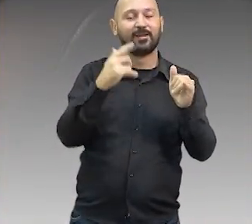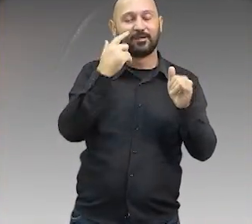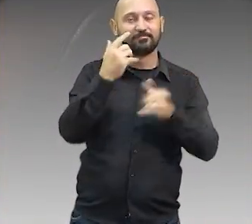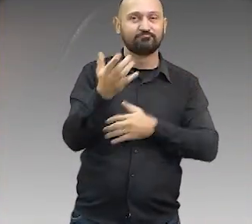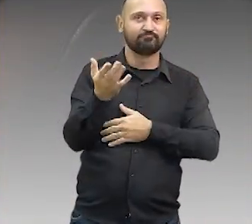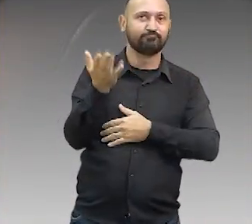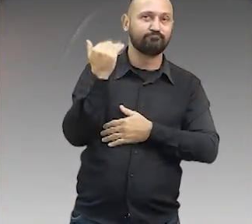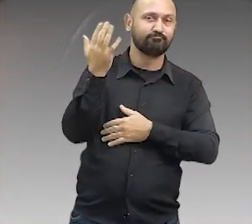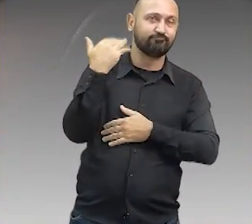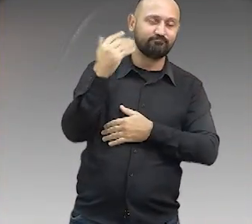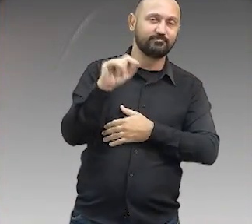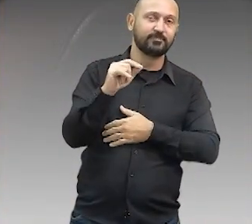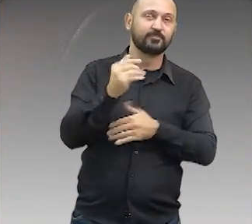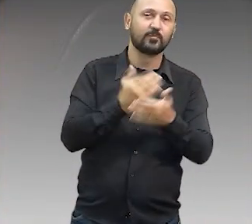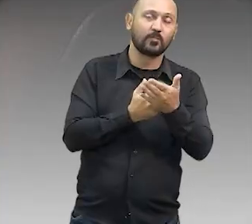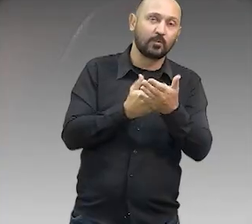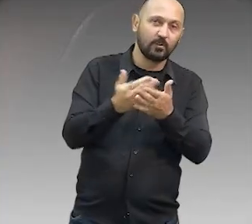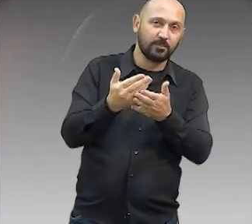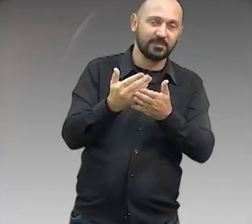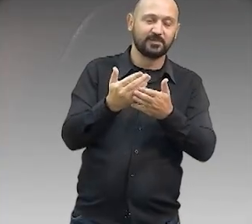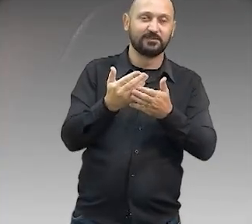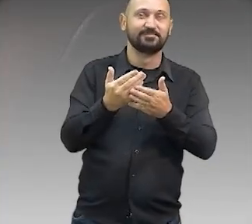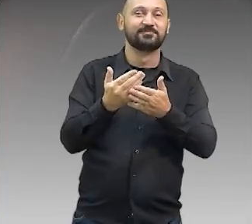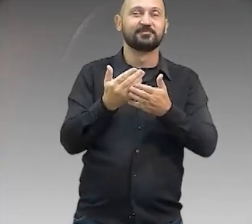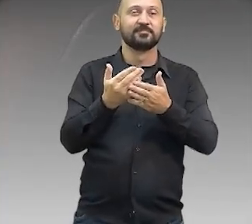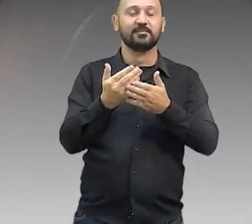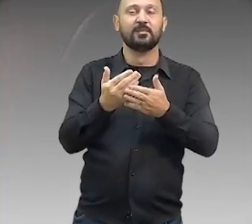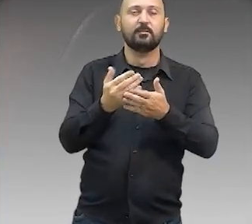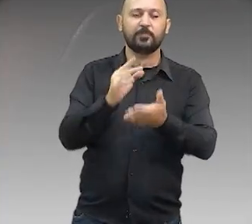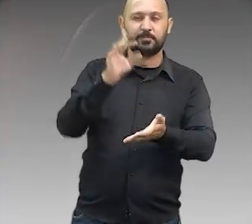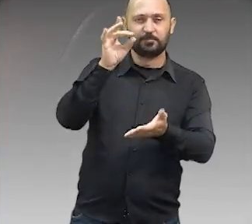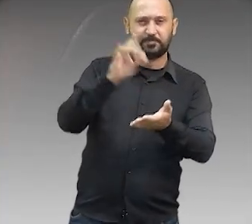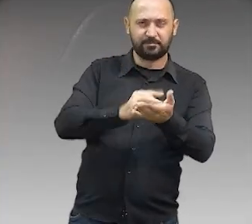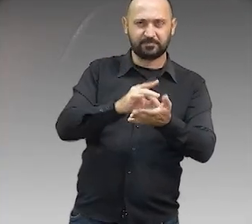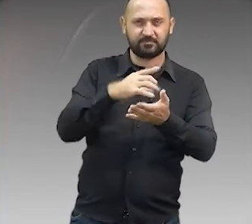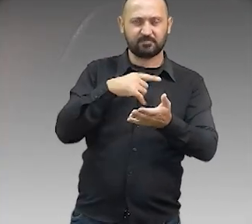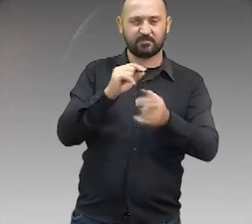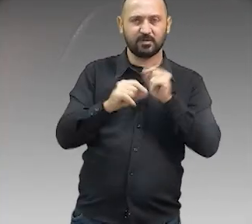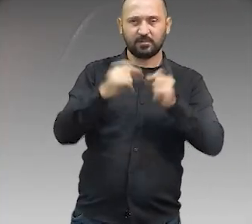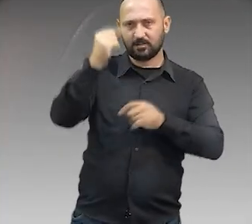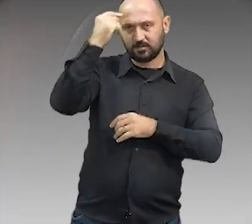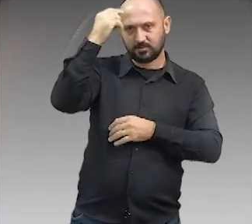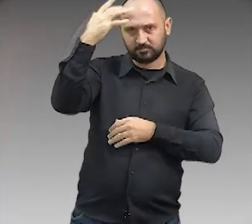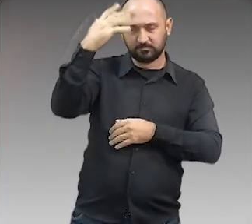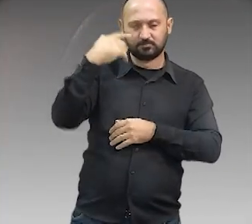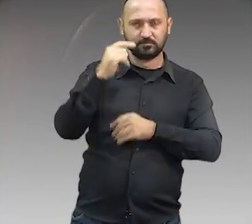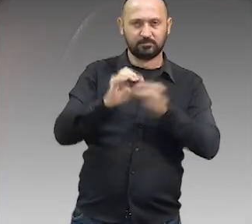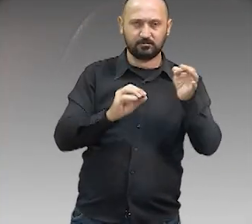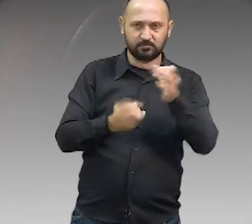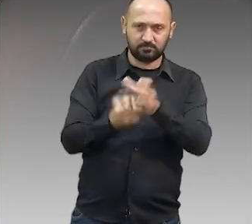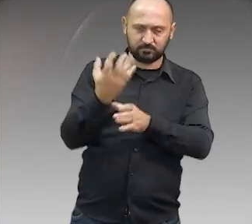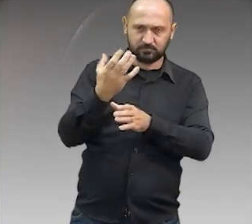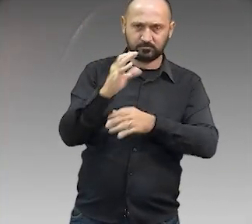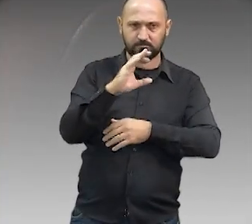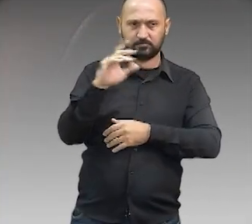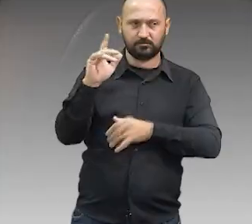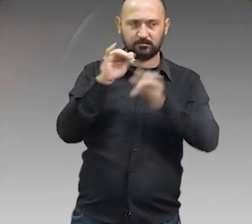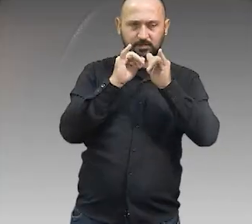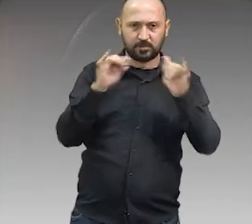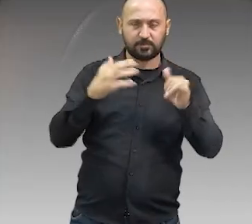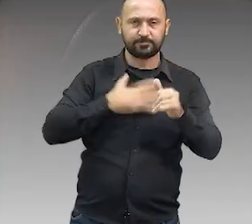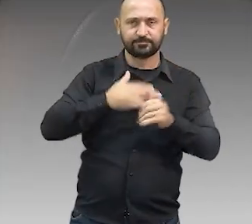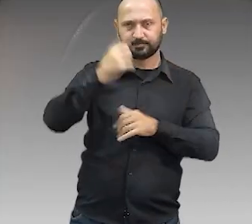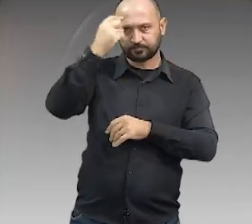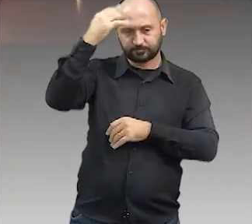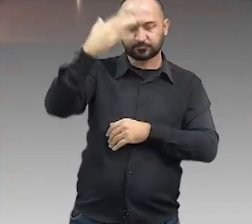lá atrás, quando a gente começou, na verdade, a ideia de fazer o Campo Grande News não foi